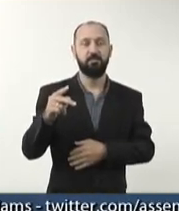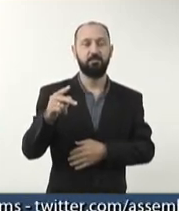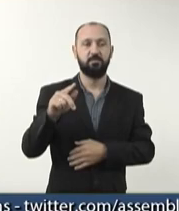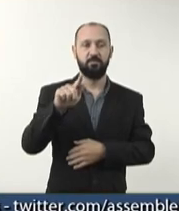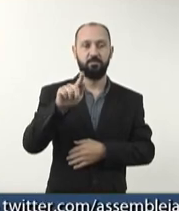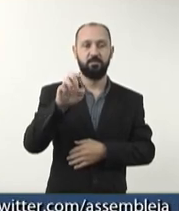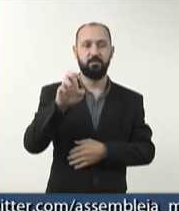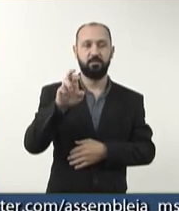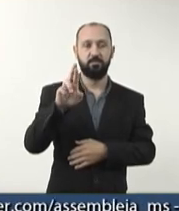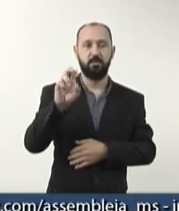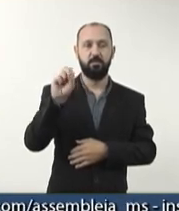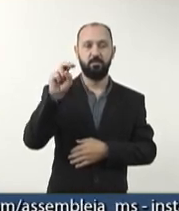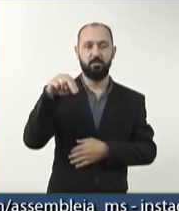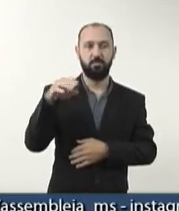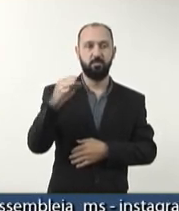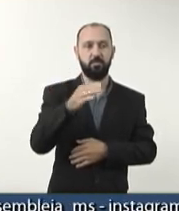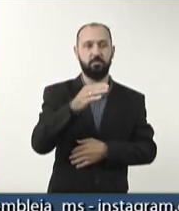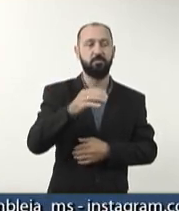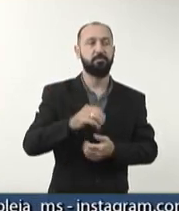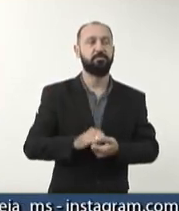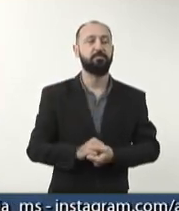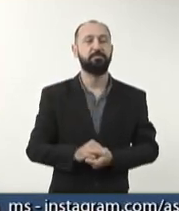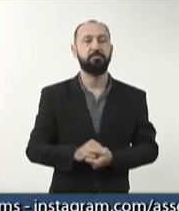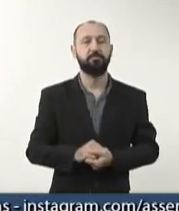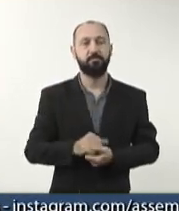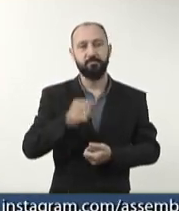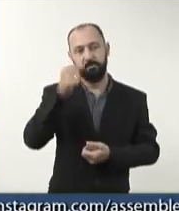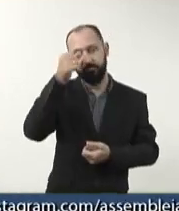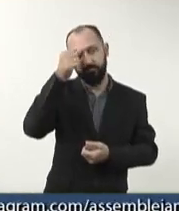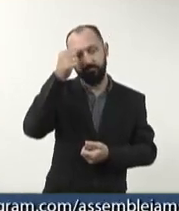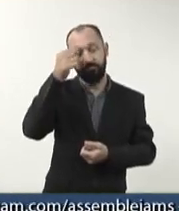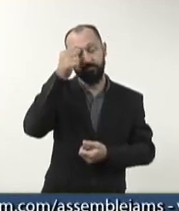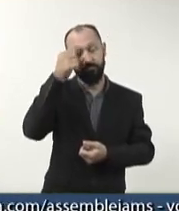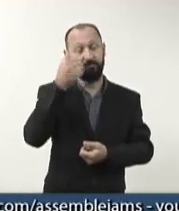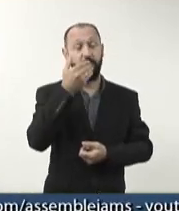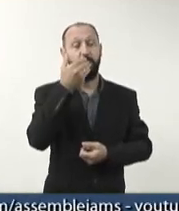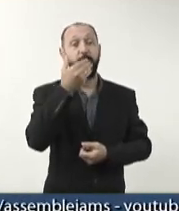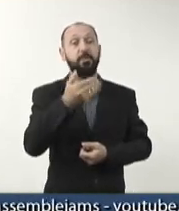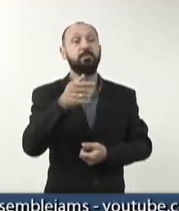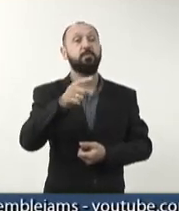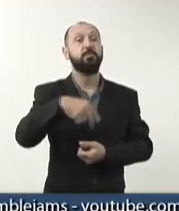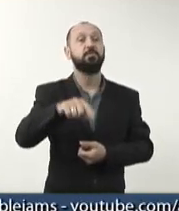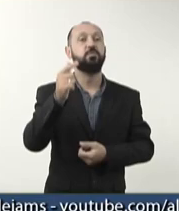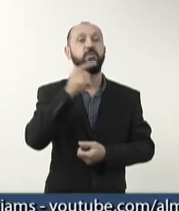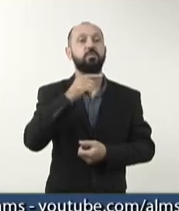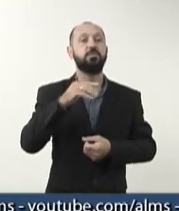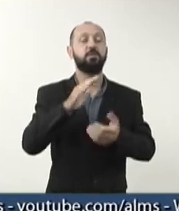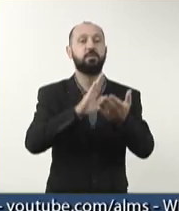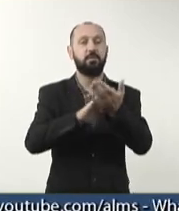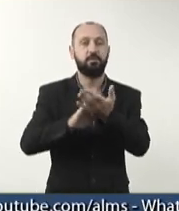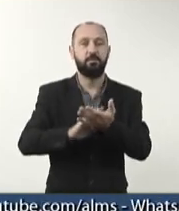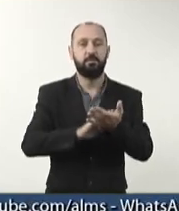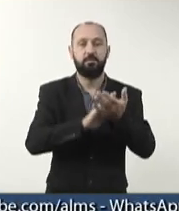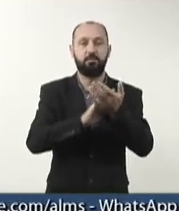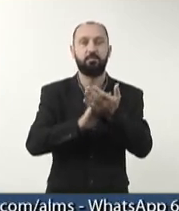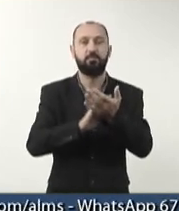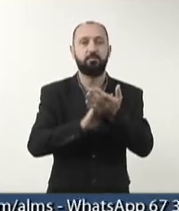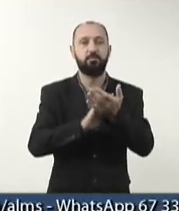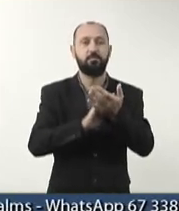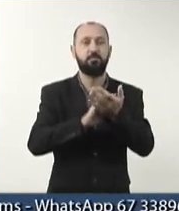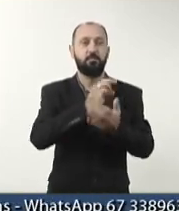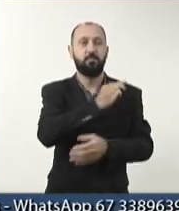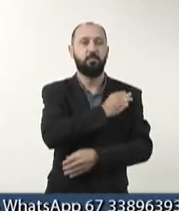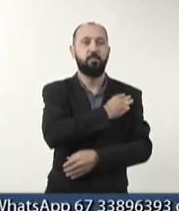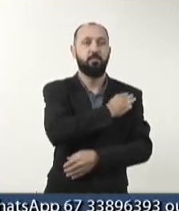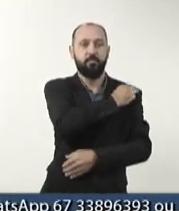Gerson Domingos, presidente Gerson, claro, e aí trago esse pedido para que a gente possa estar homenageando o